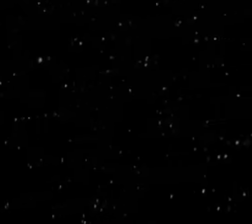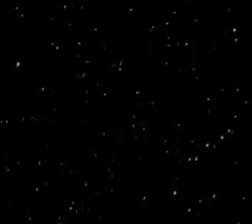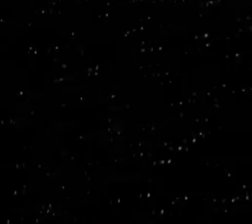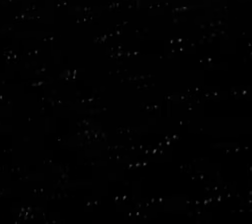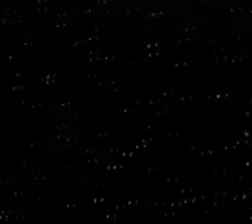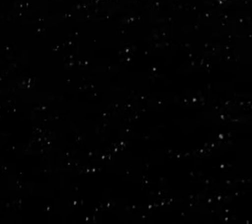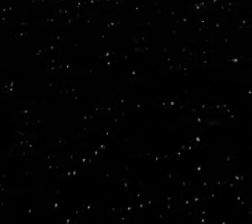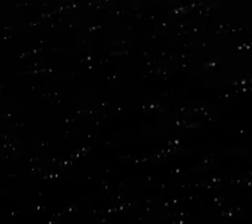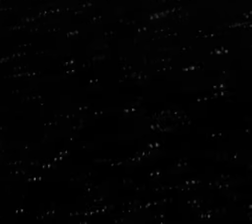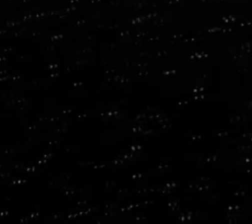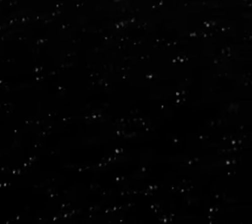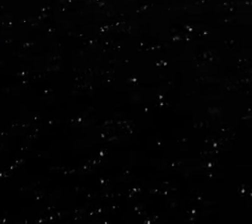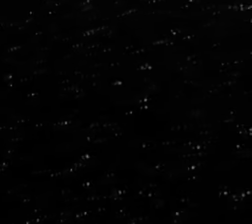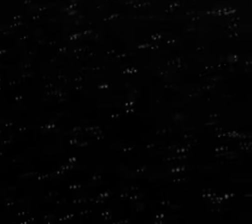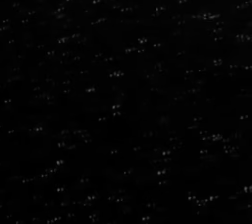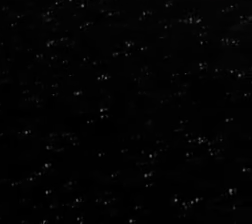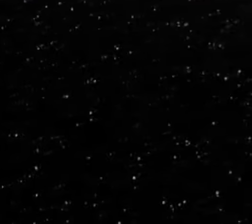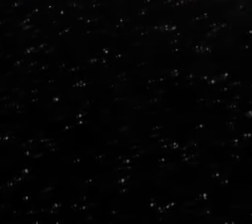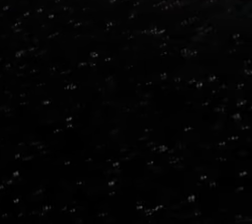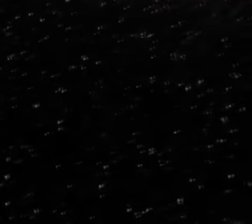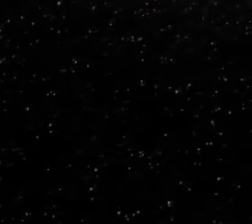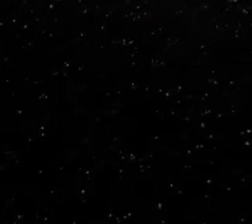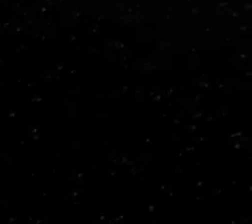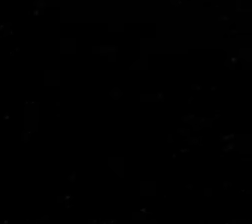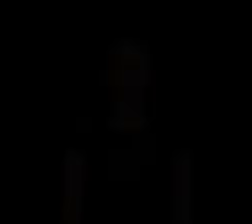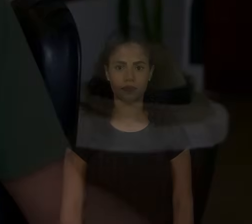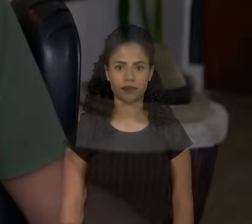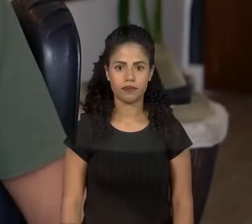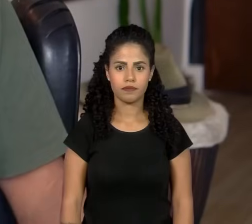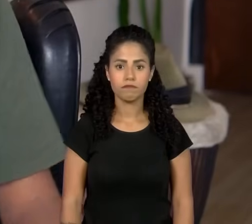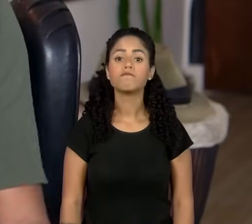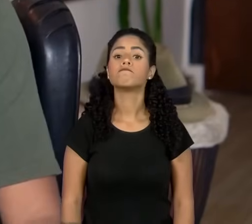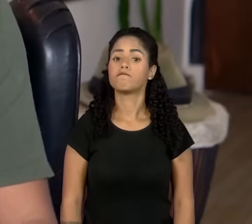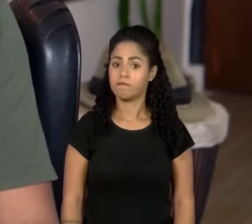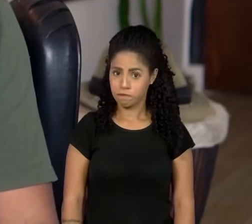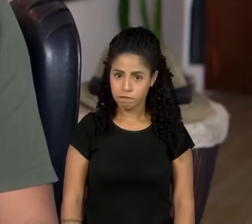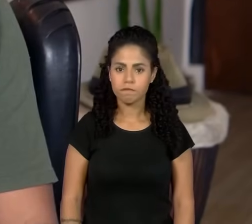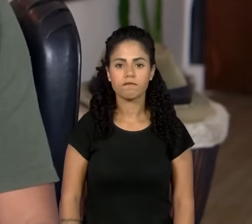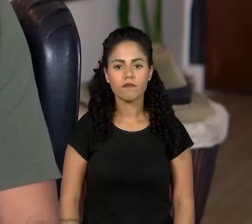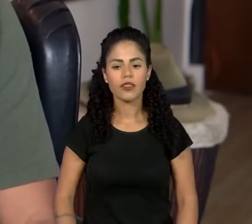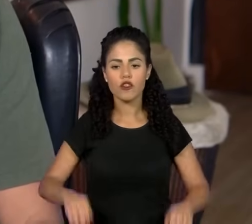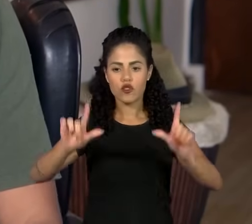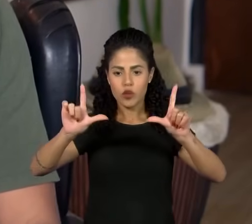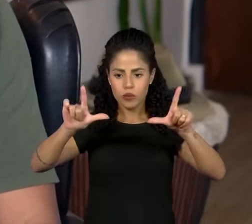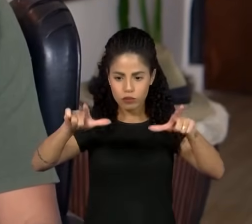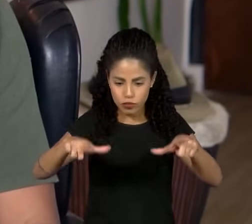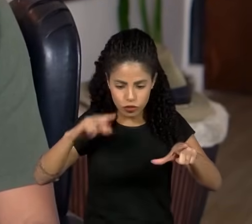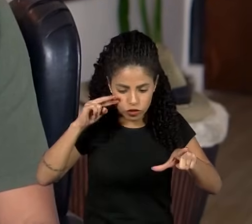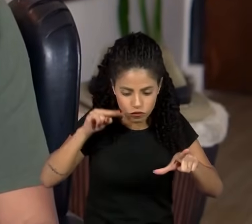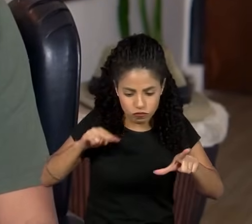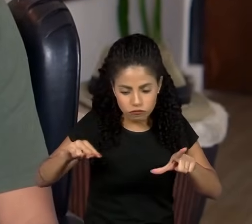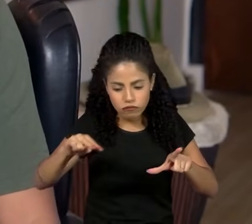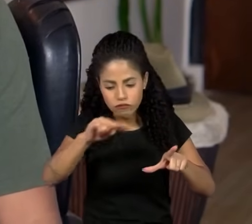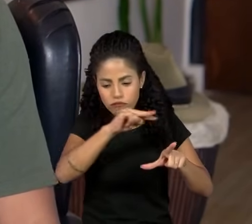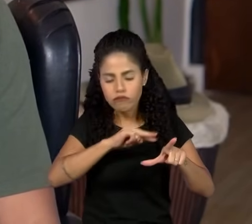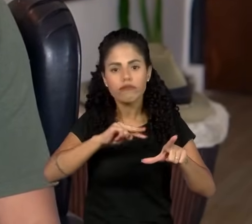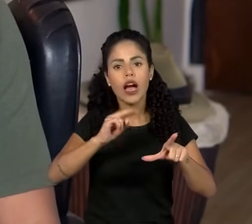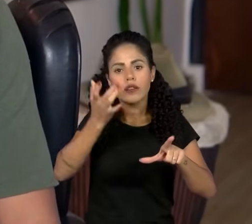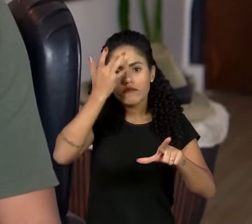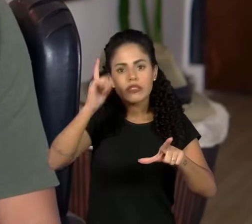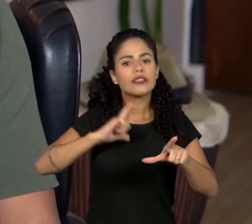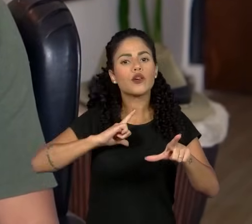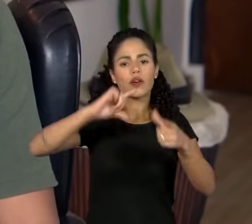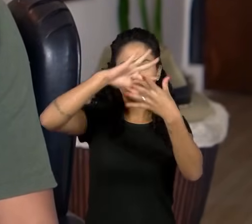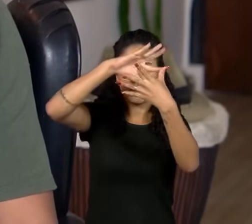que está no alto. O mapa astral é a maior ferramenta da astrologia. O mapa astral é o registro do céu